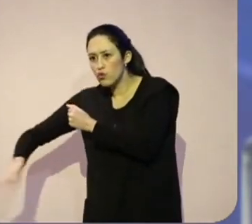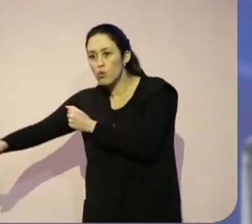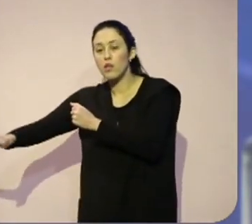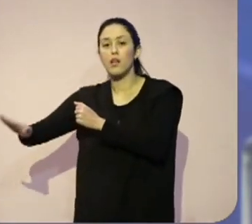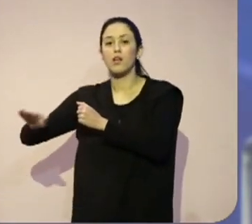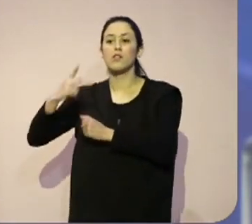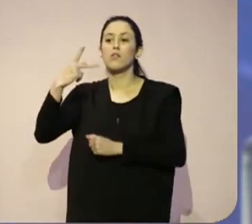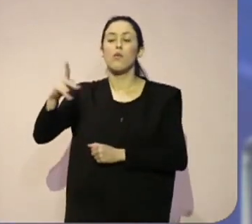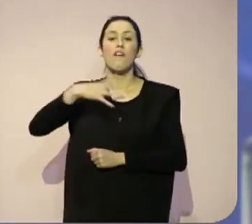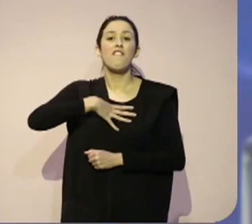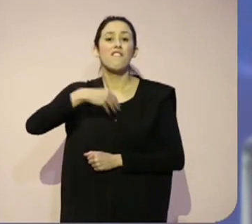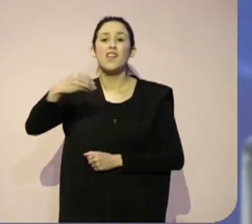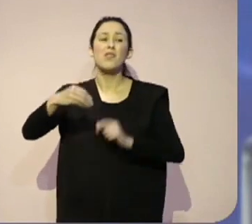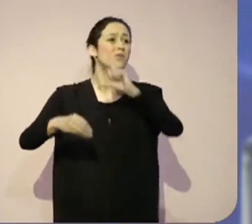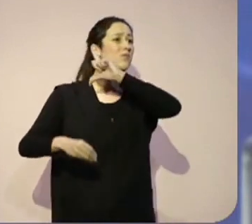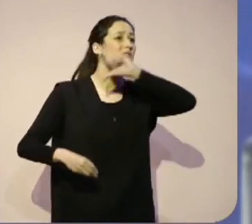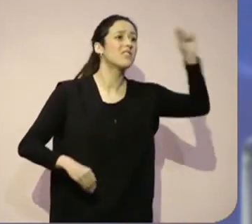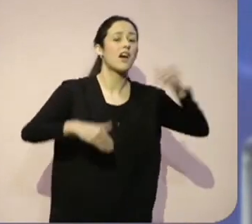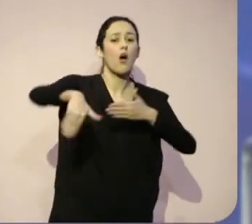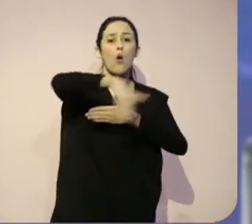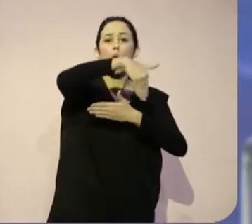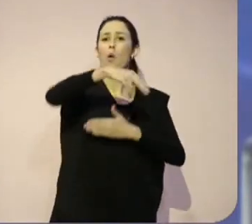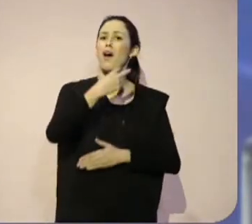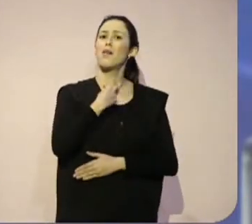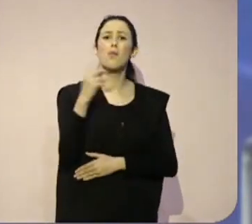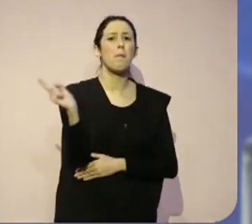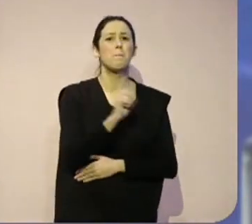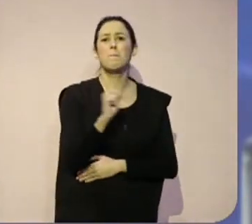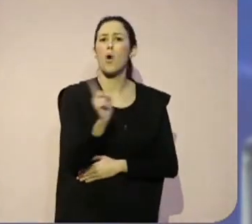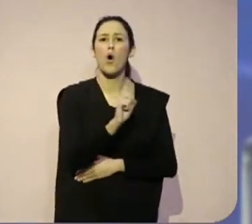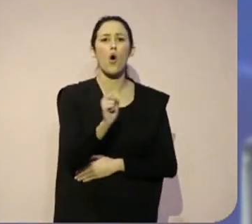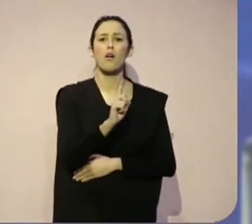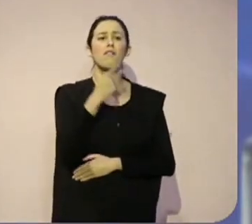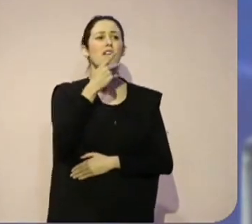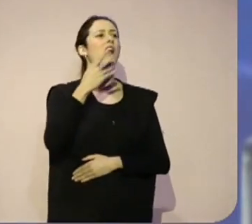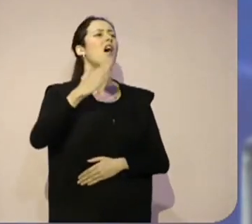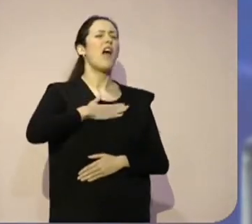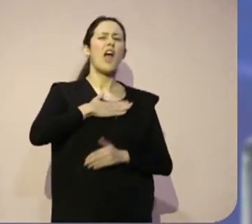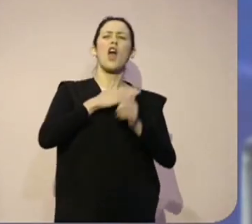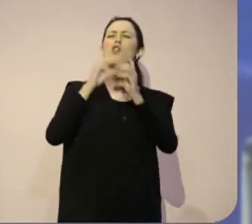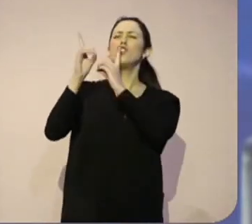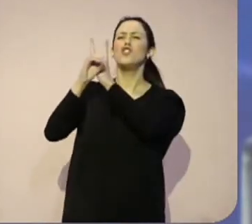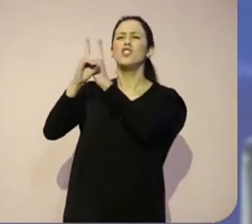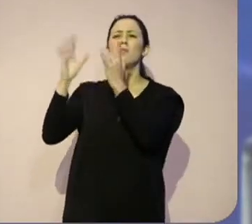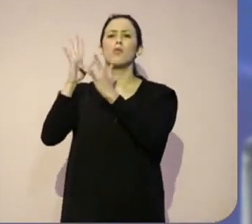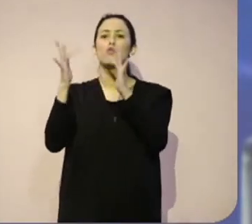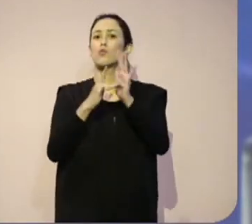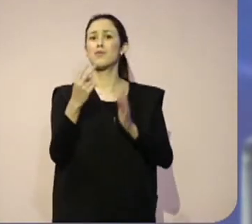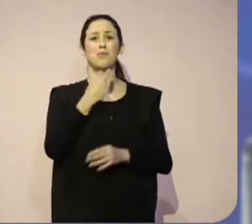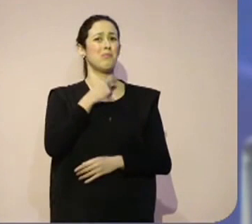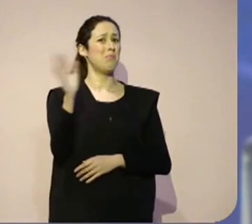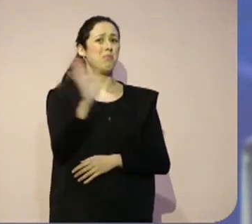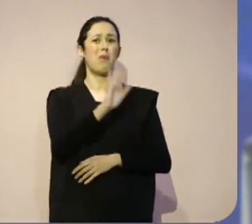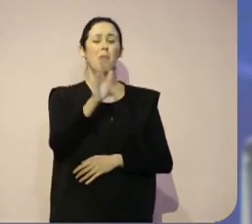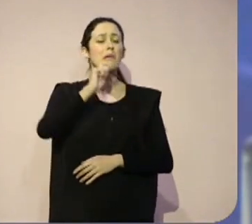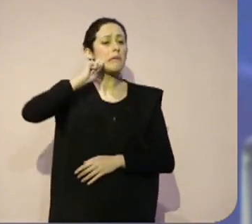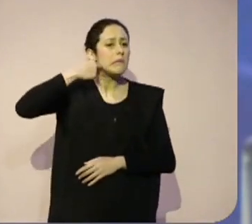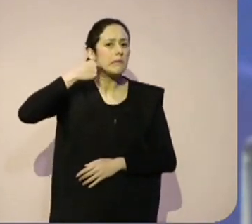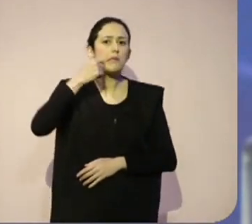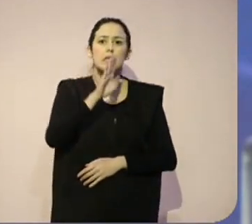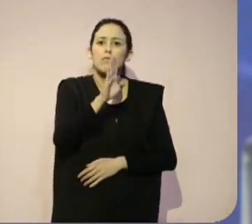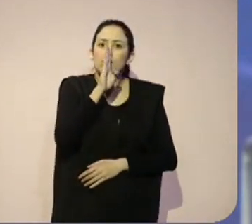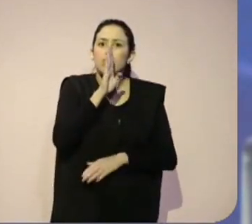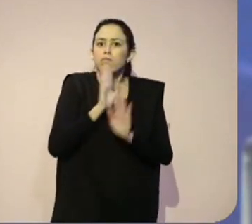rua confessar que ele era discípulo de Jesus. E por causa então